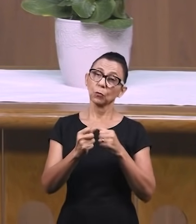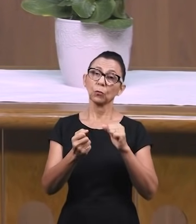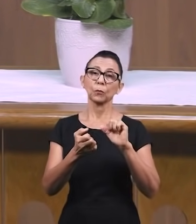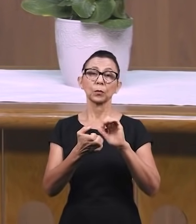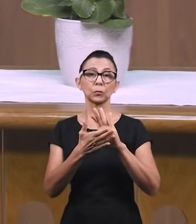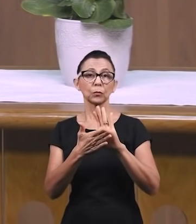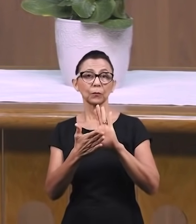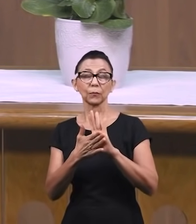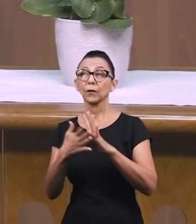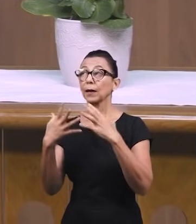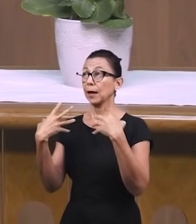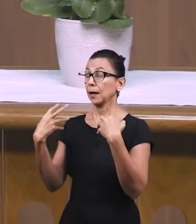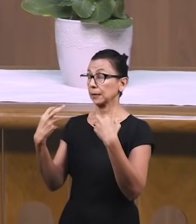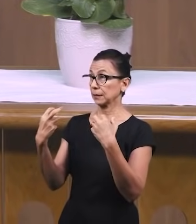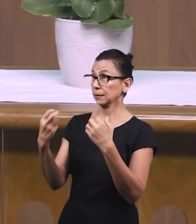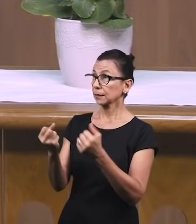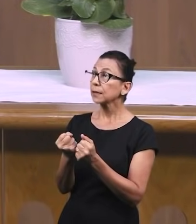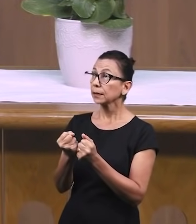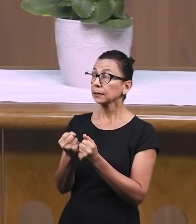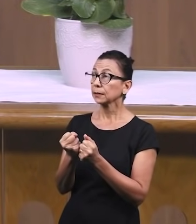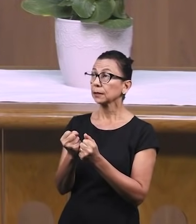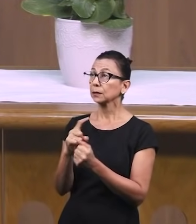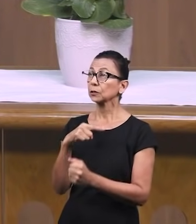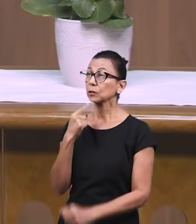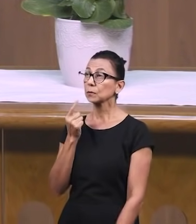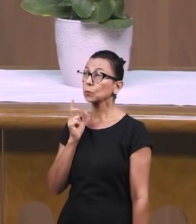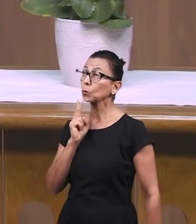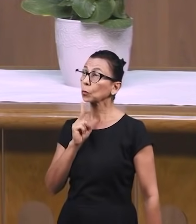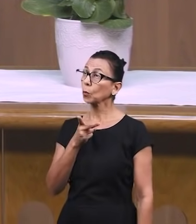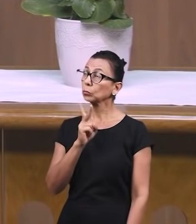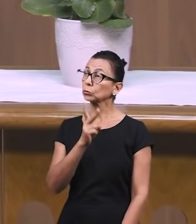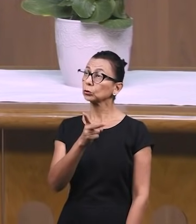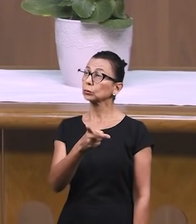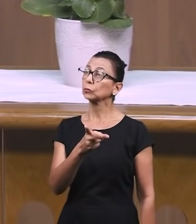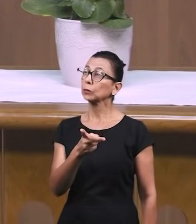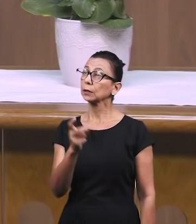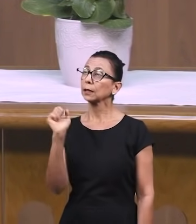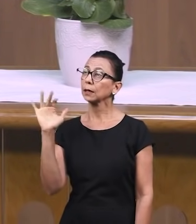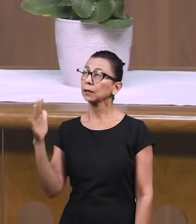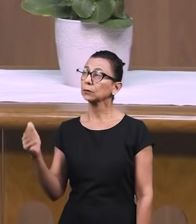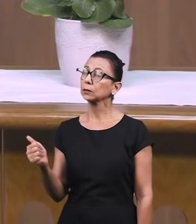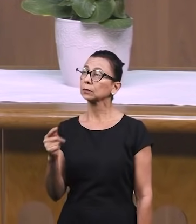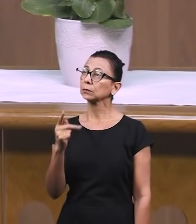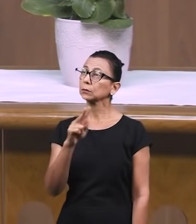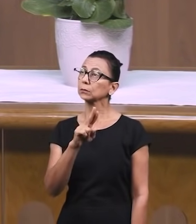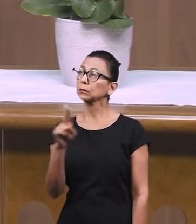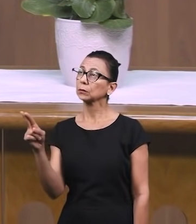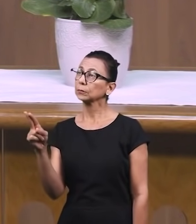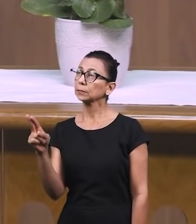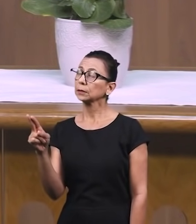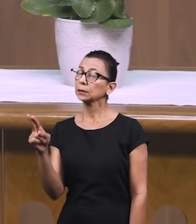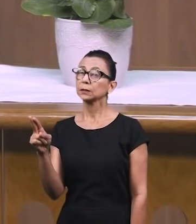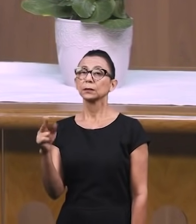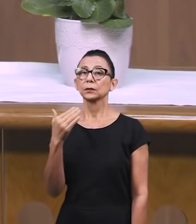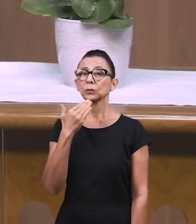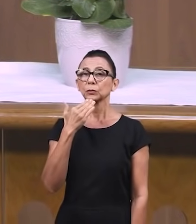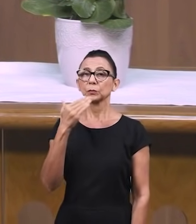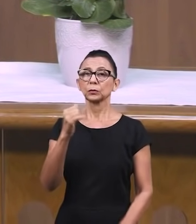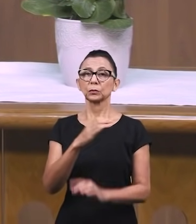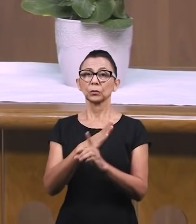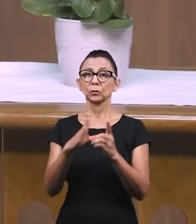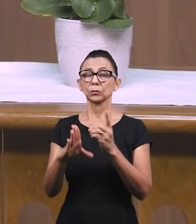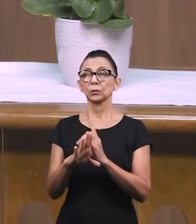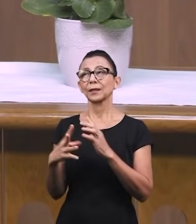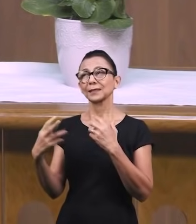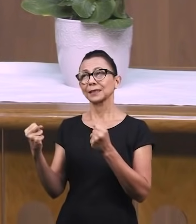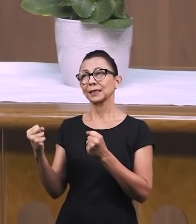louvor. Senhor, que possamos continuar nesta atitude de adoração ao Teu nome. Assim pedimos, recebe no Teu